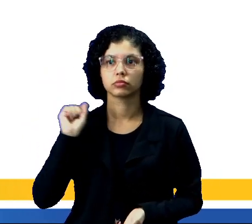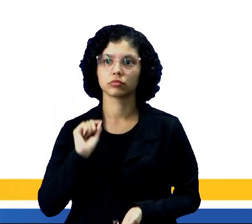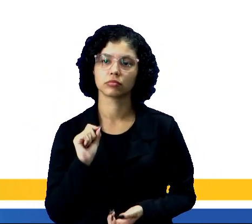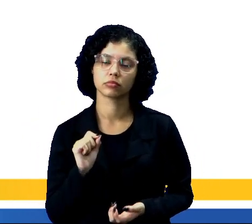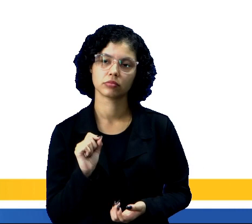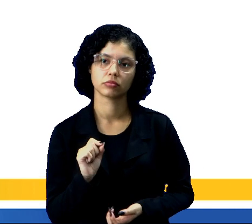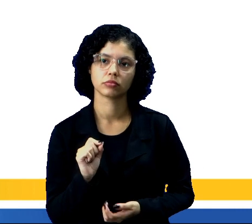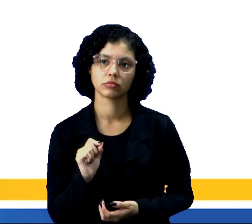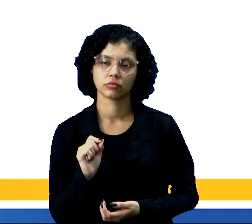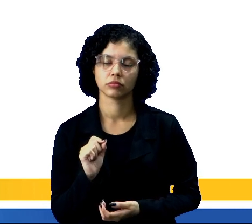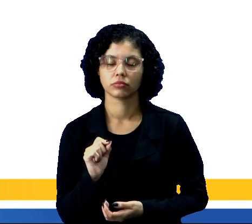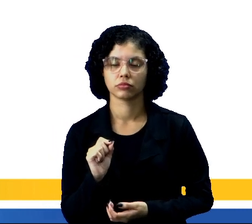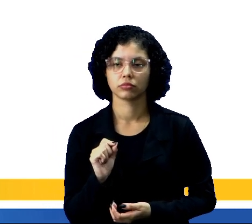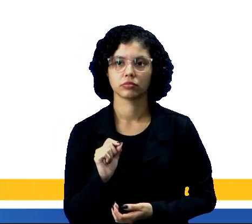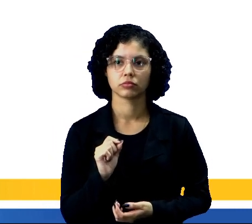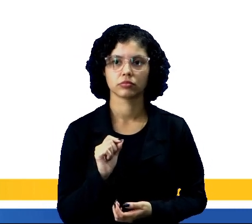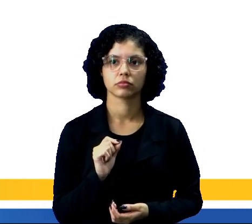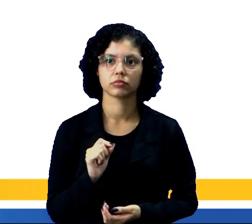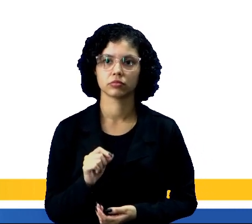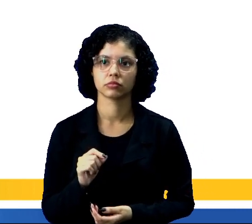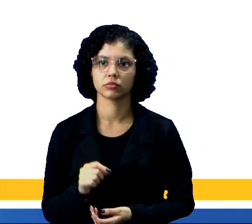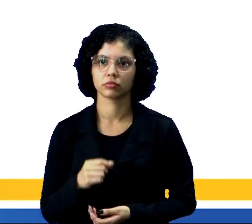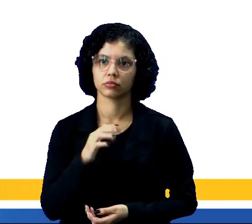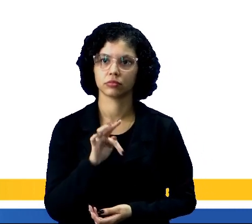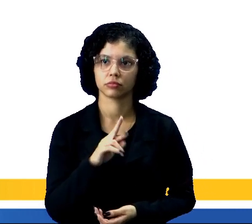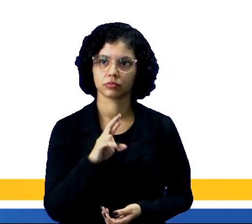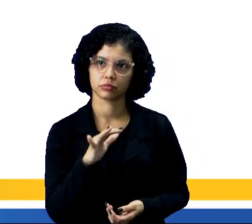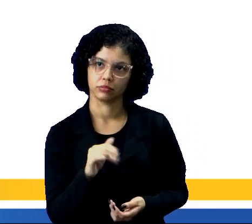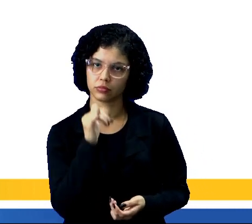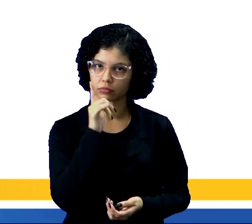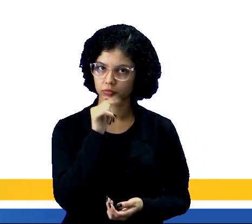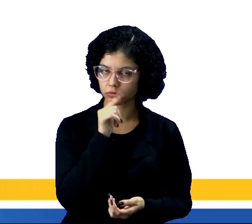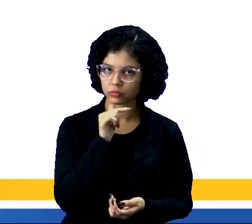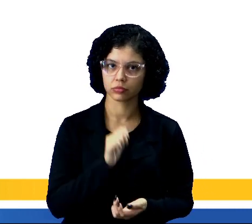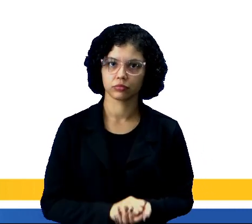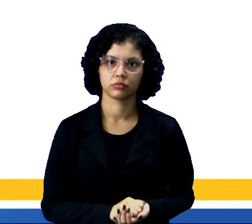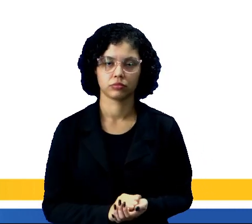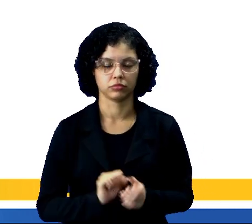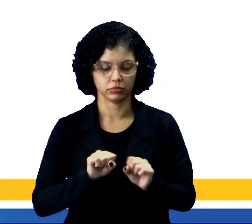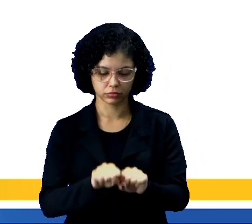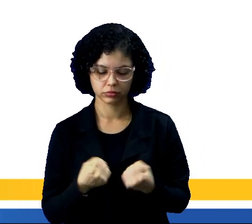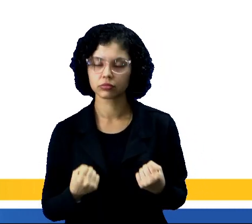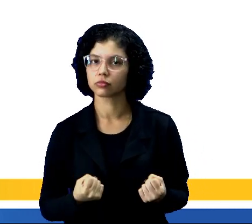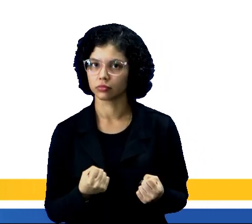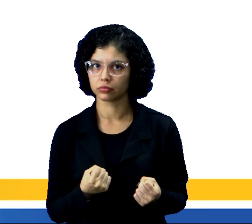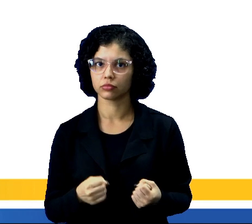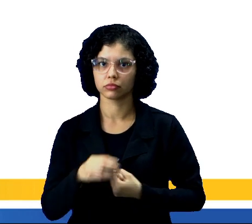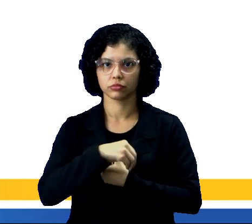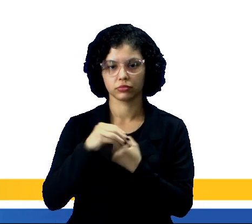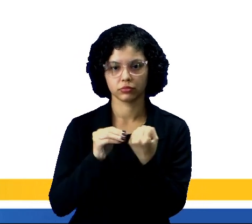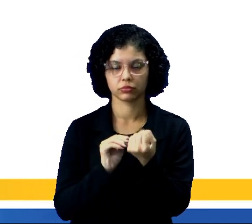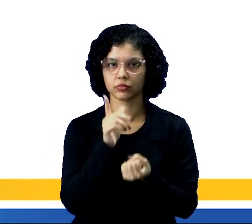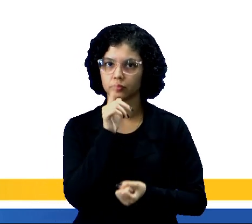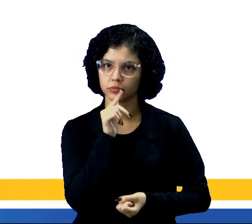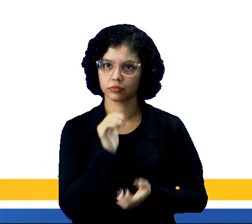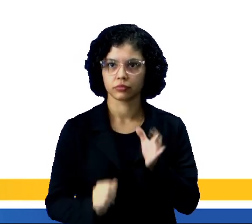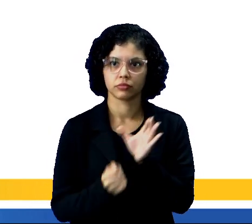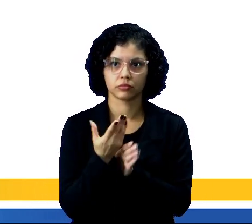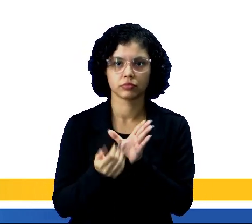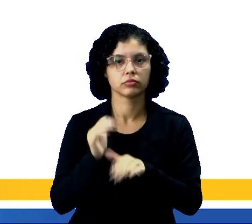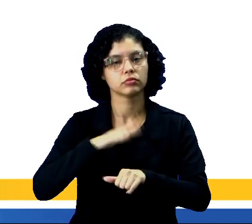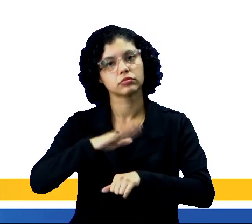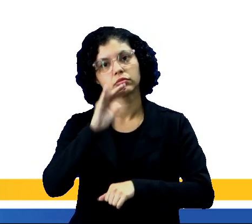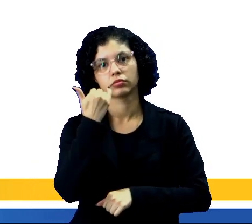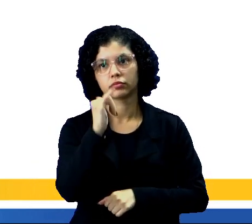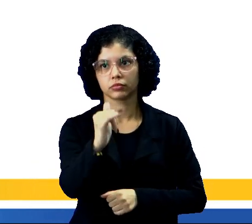que acontece nessa fosforilação acíclica? Vai haver a fotólise da água, ou seja, que é a quebra das moléculas da água, gerando aí